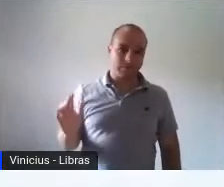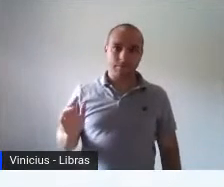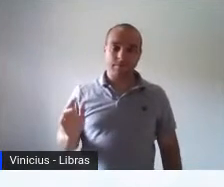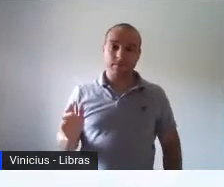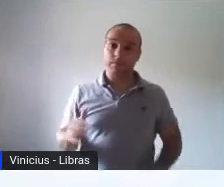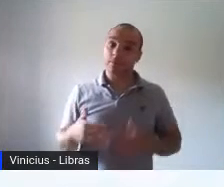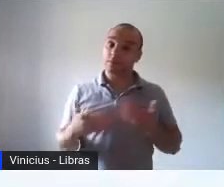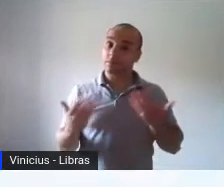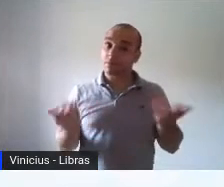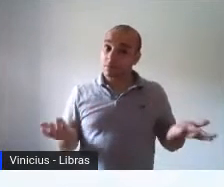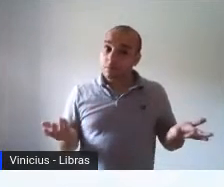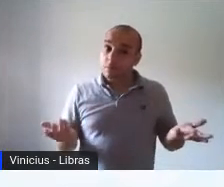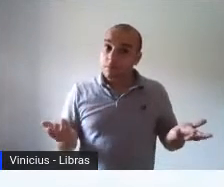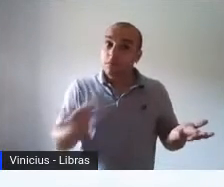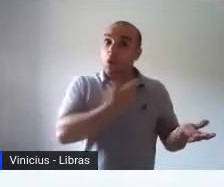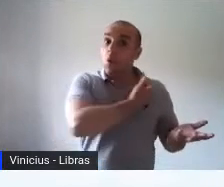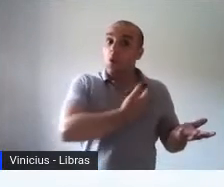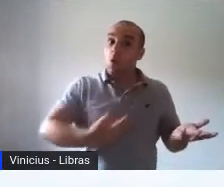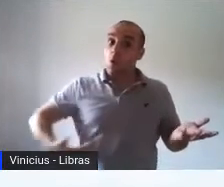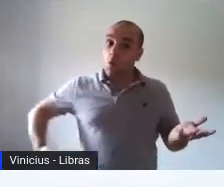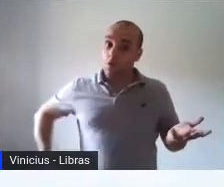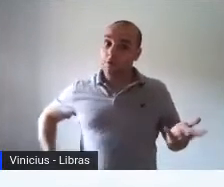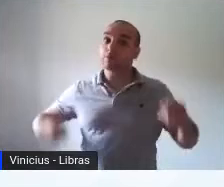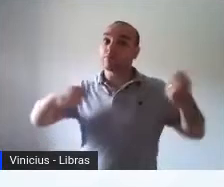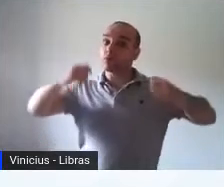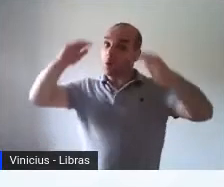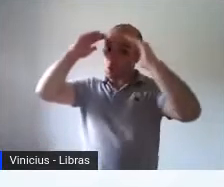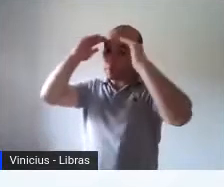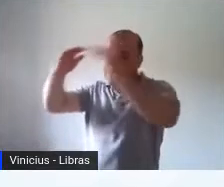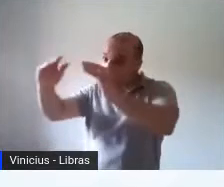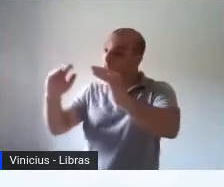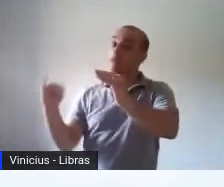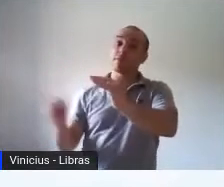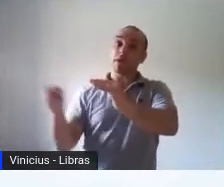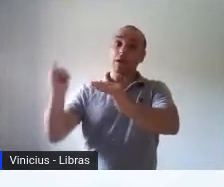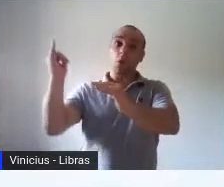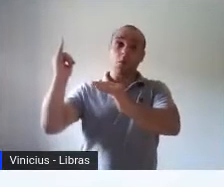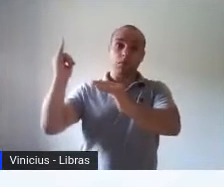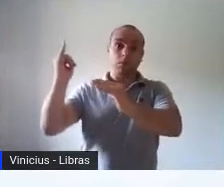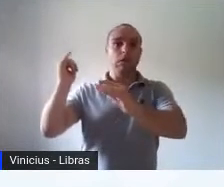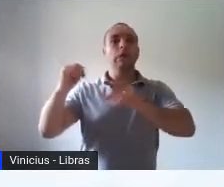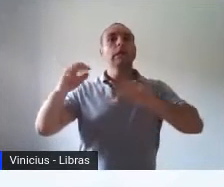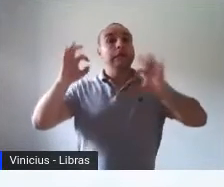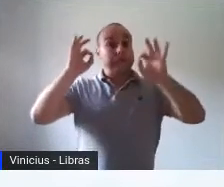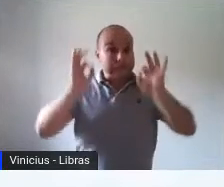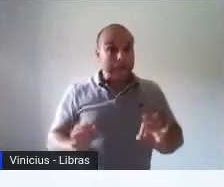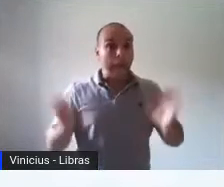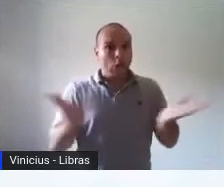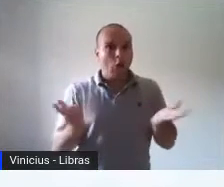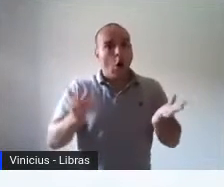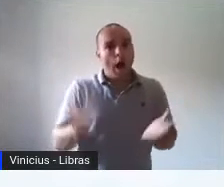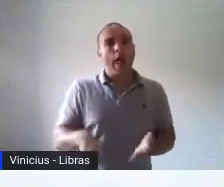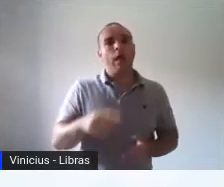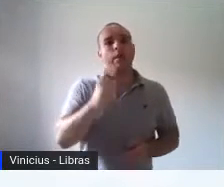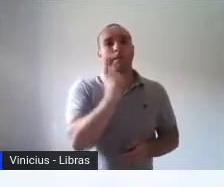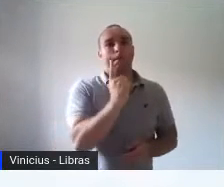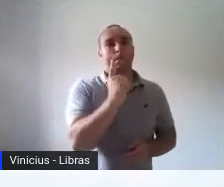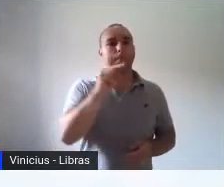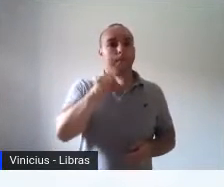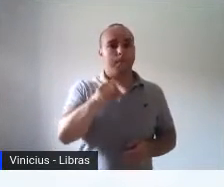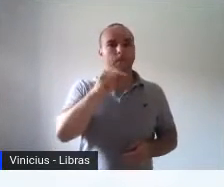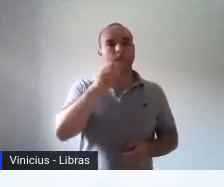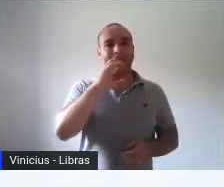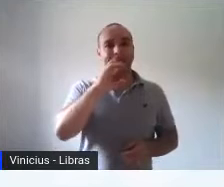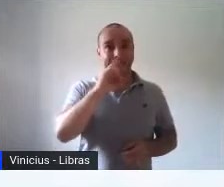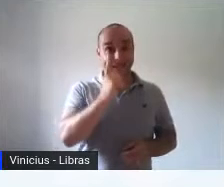seria, considerando a inflação que foi divulgada depois, seria de R$ 1.102, né? Agora, o mais importante, Gilce, de toda essa discussão